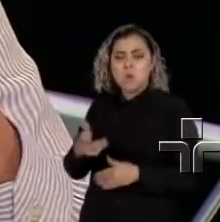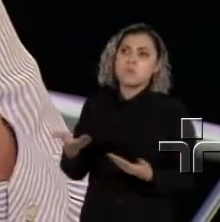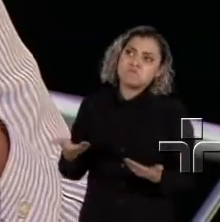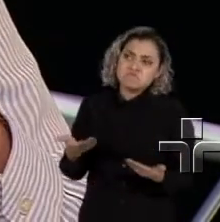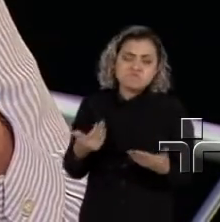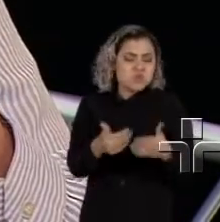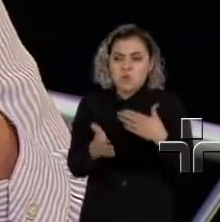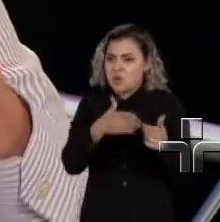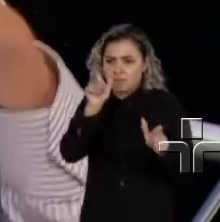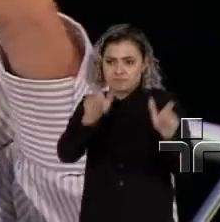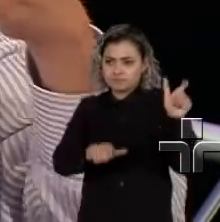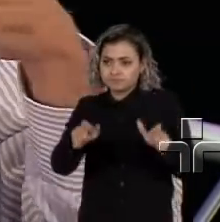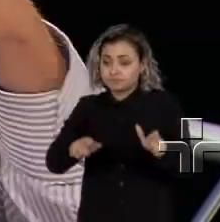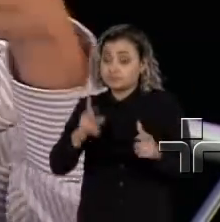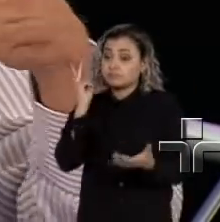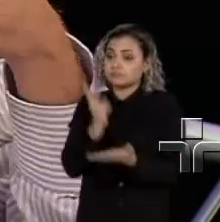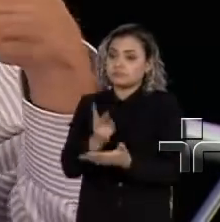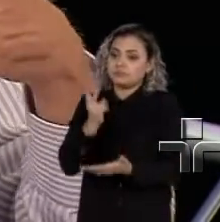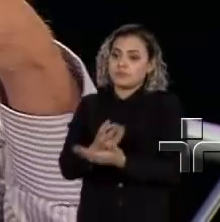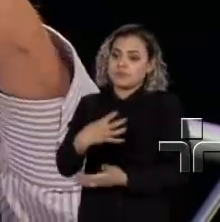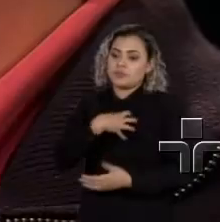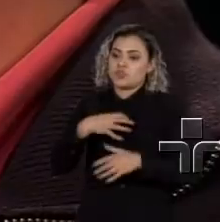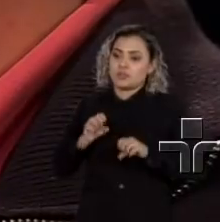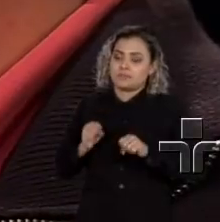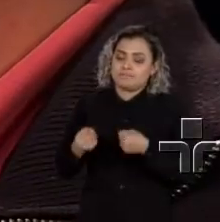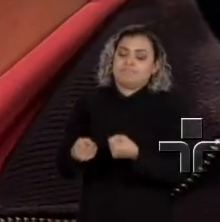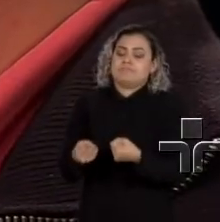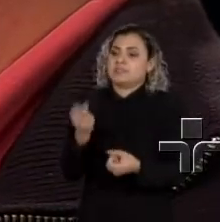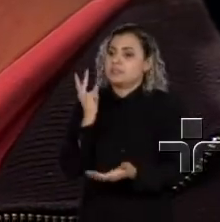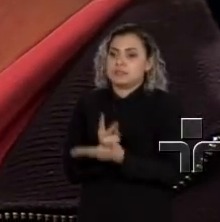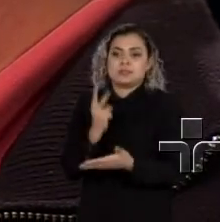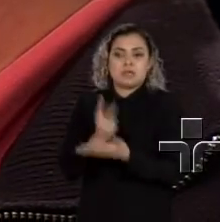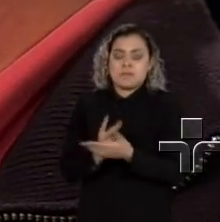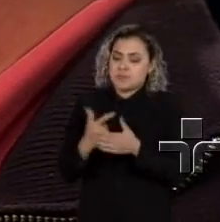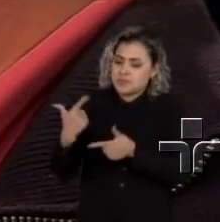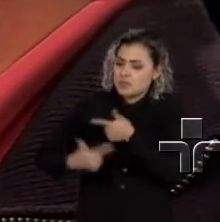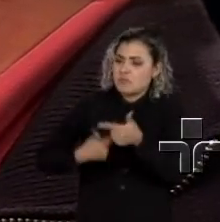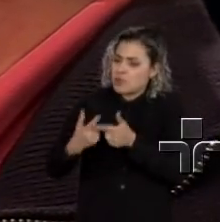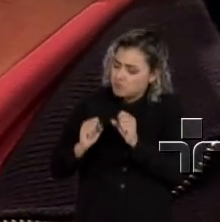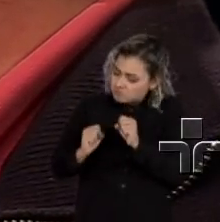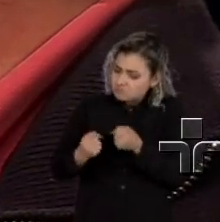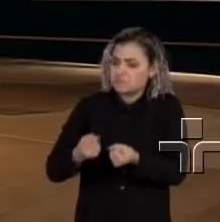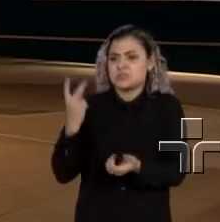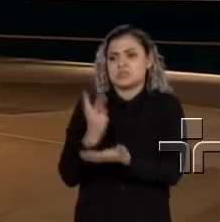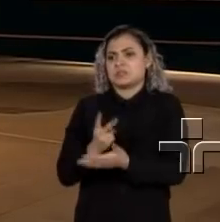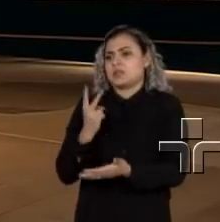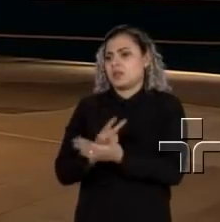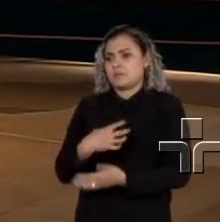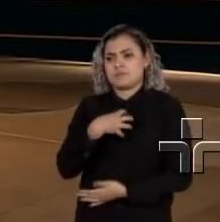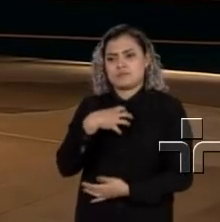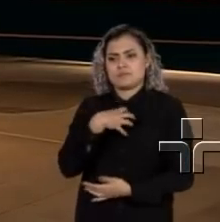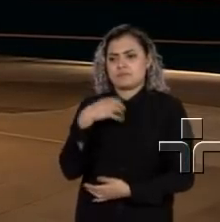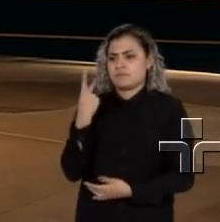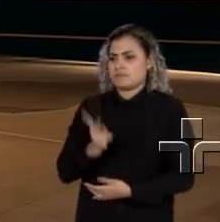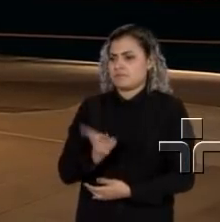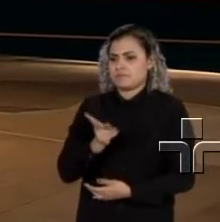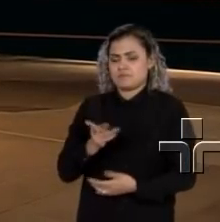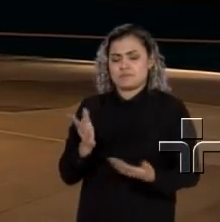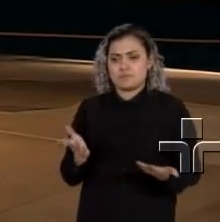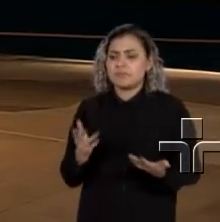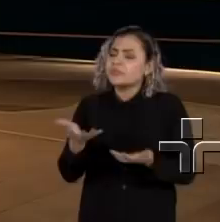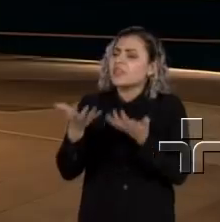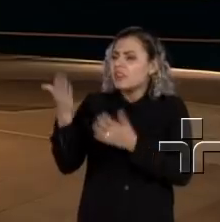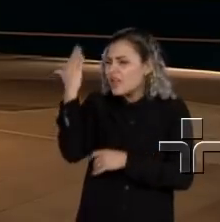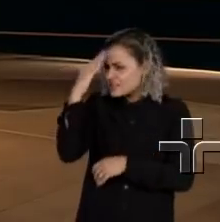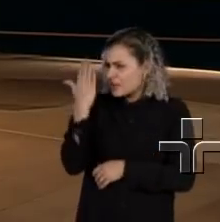principal, com a mesma intensidade, com a mesma elaboração, com a mesmo afinco, enfim. Eu queria